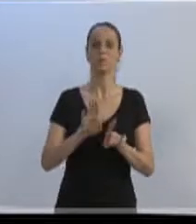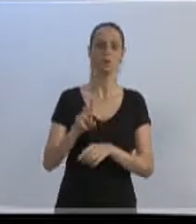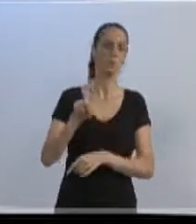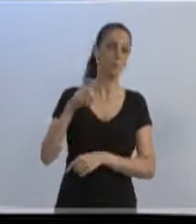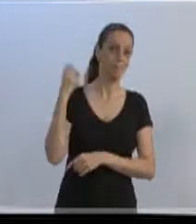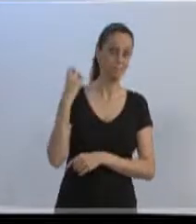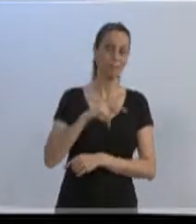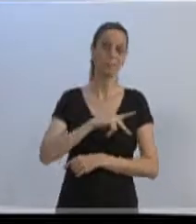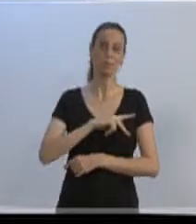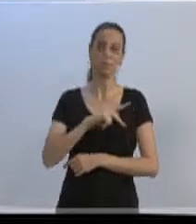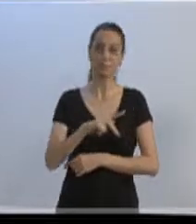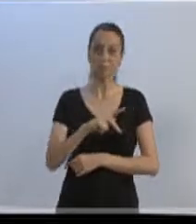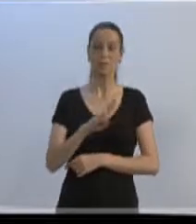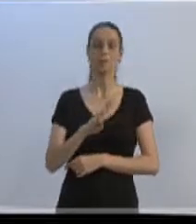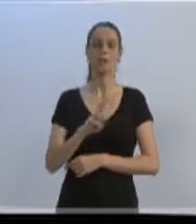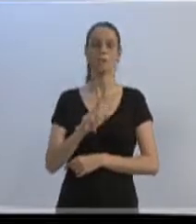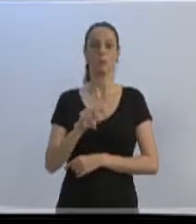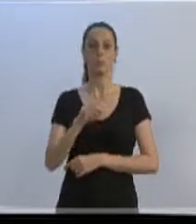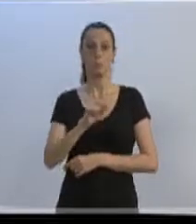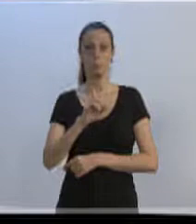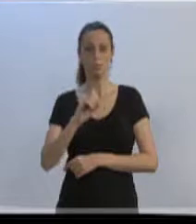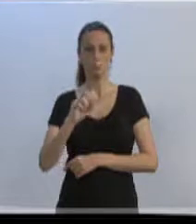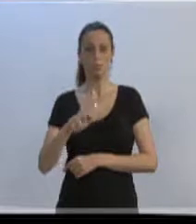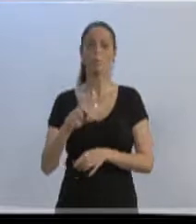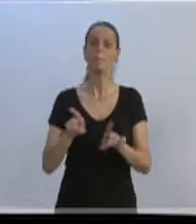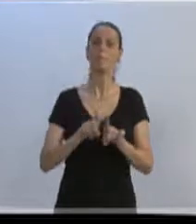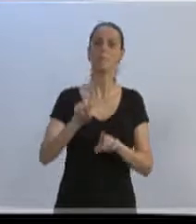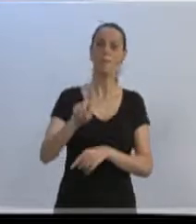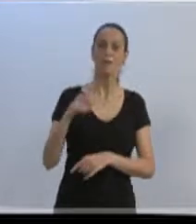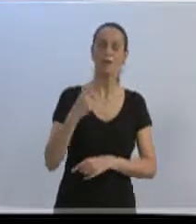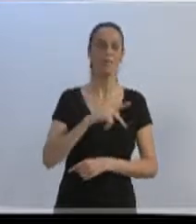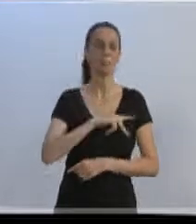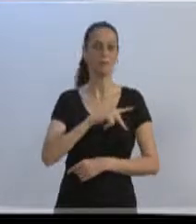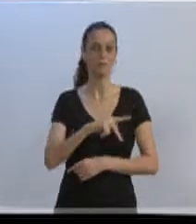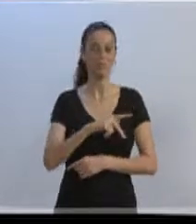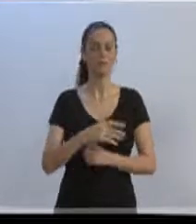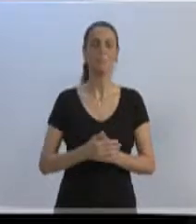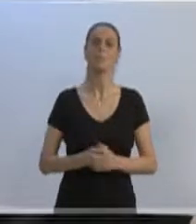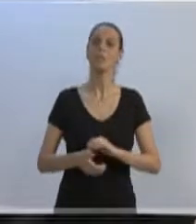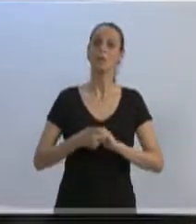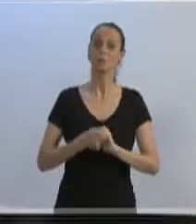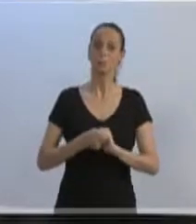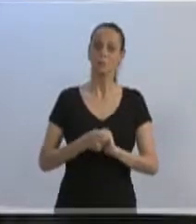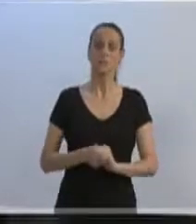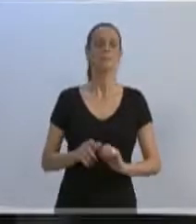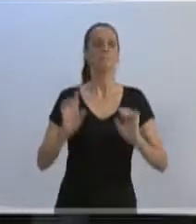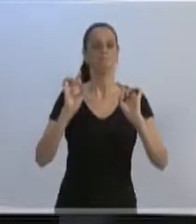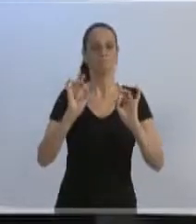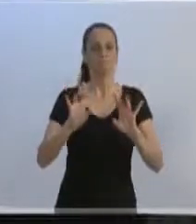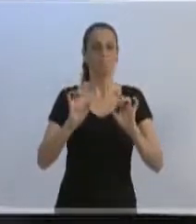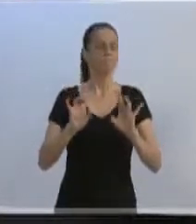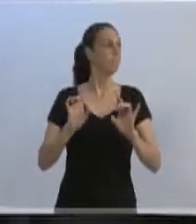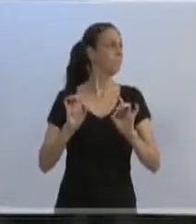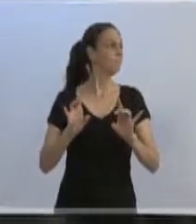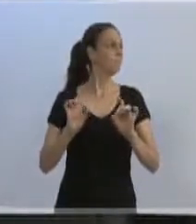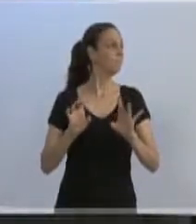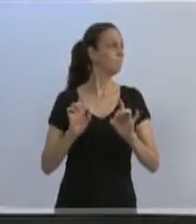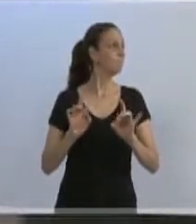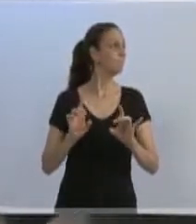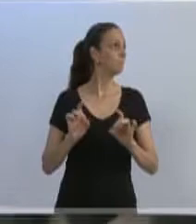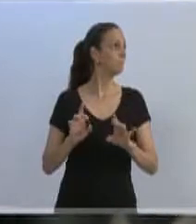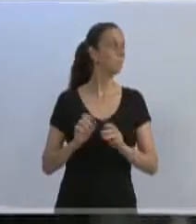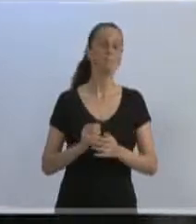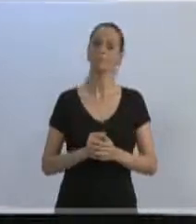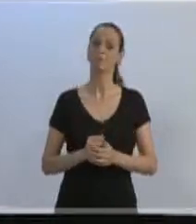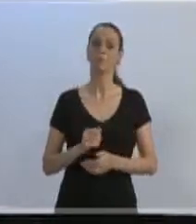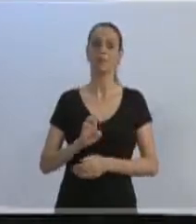também w sol penn como também os ex presidente e complementar de uma forma muito especial a ou aa